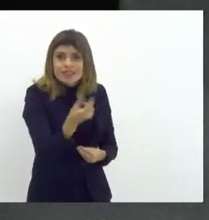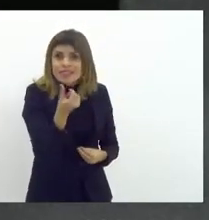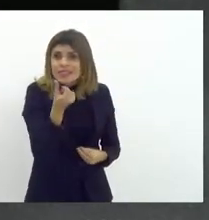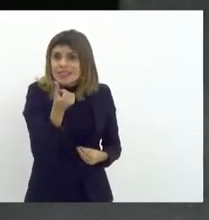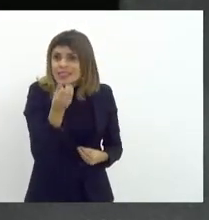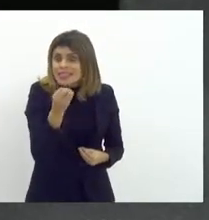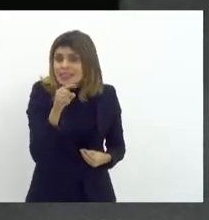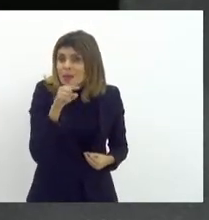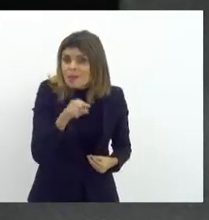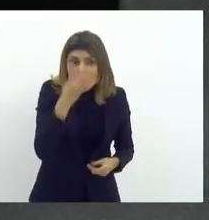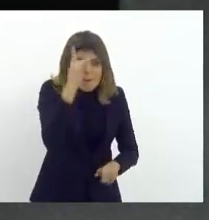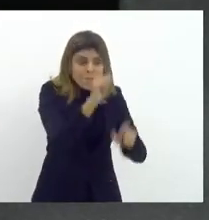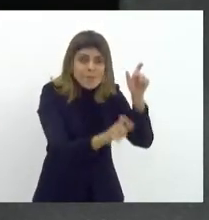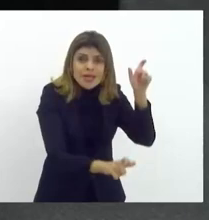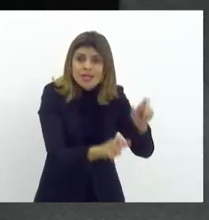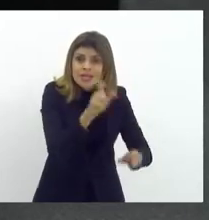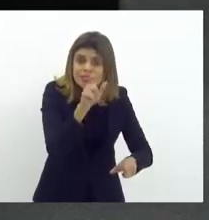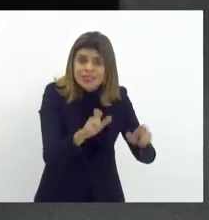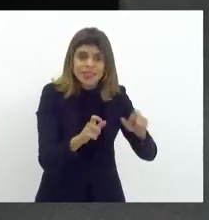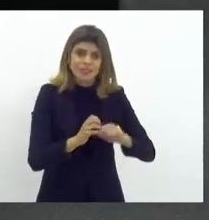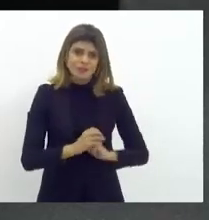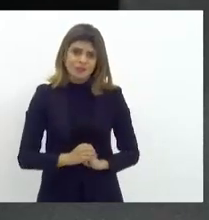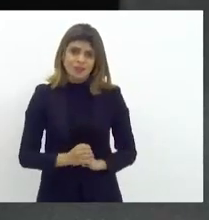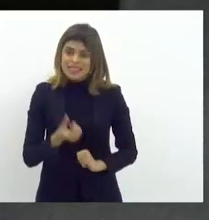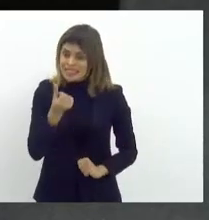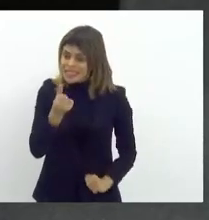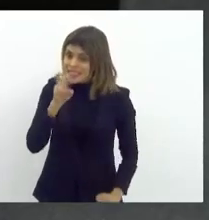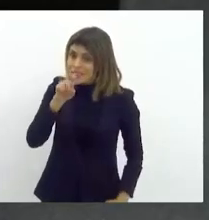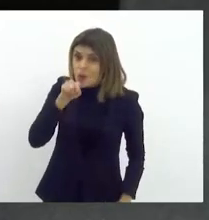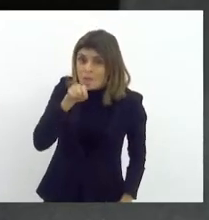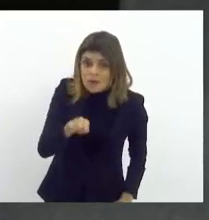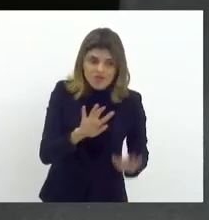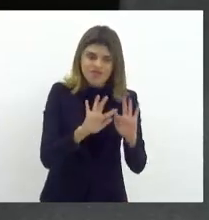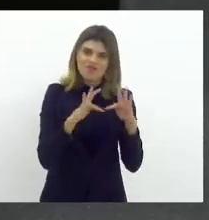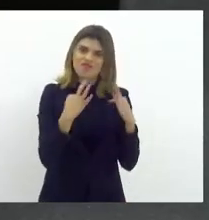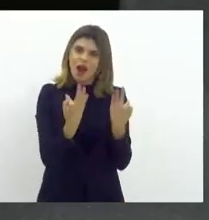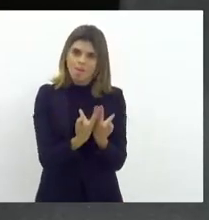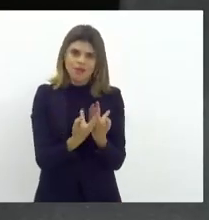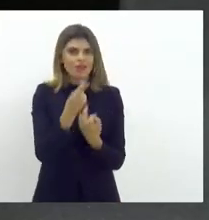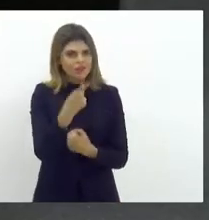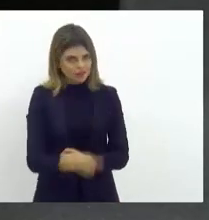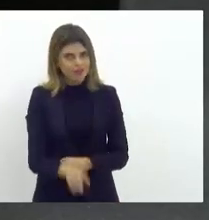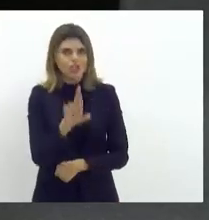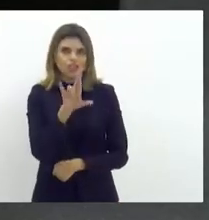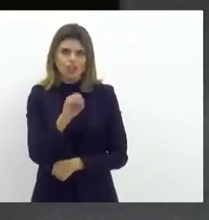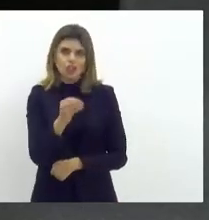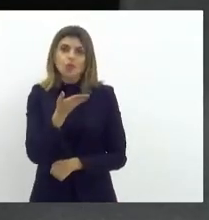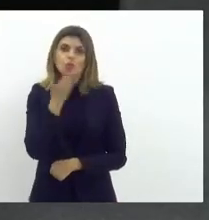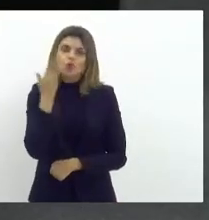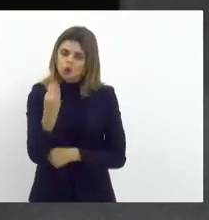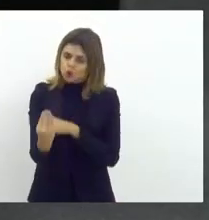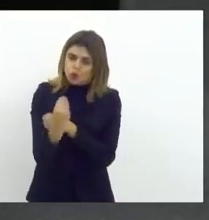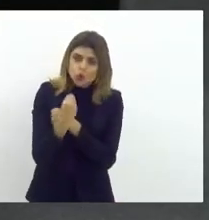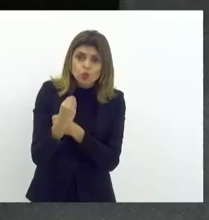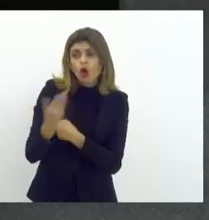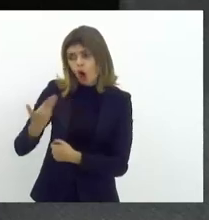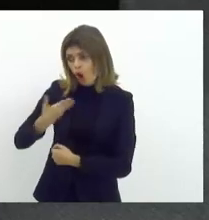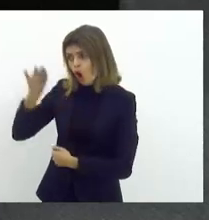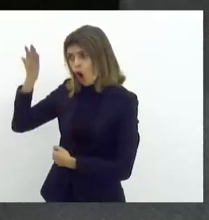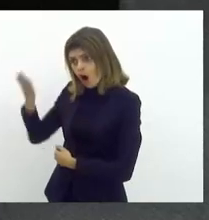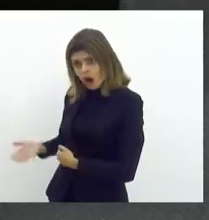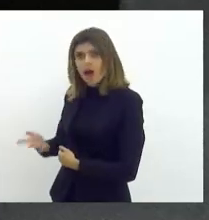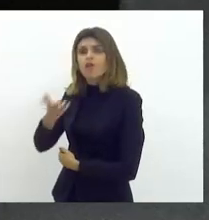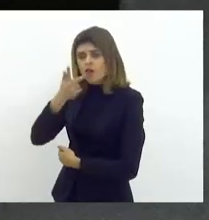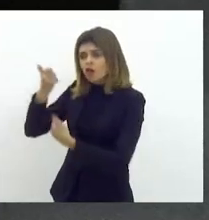tirar o sustento de 65 mil famílias do Estado do Rio de Janeiro que como meu colega que me